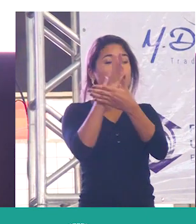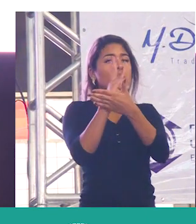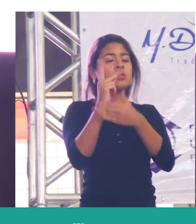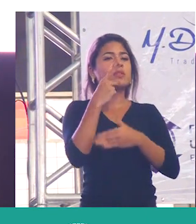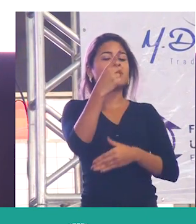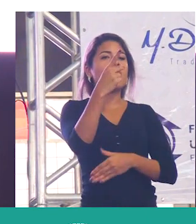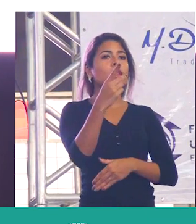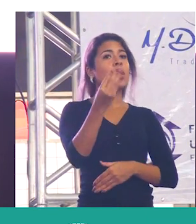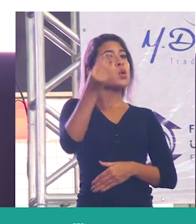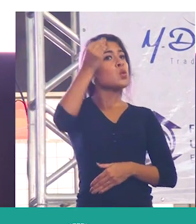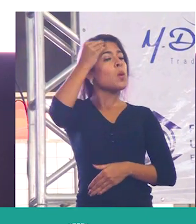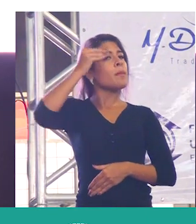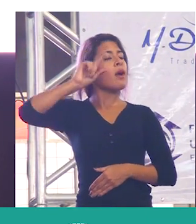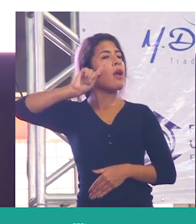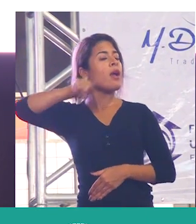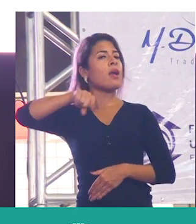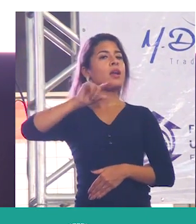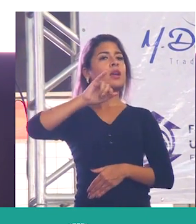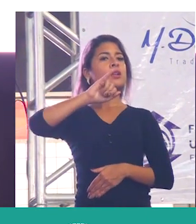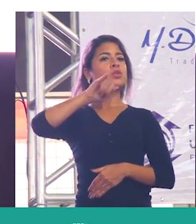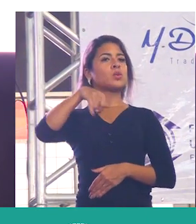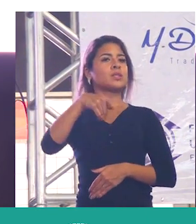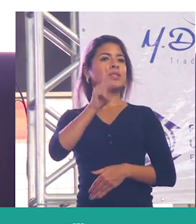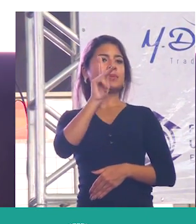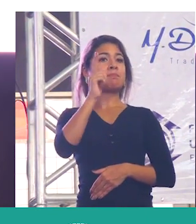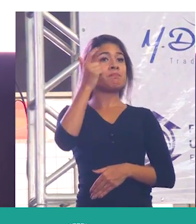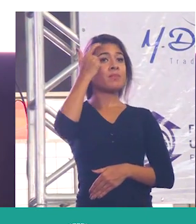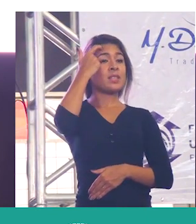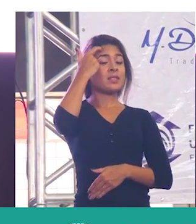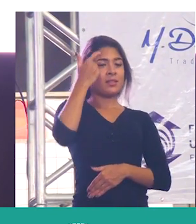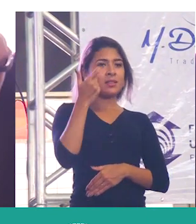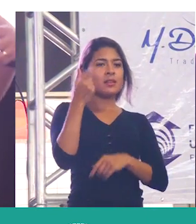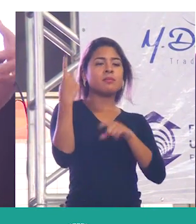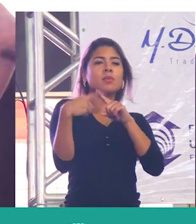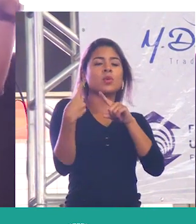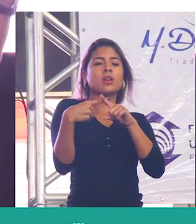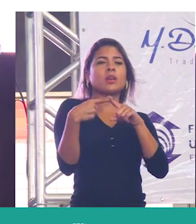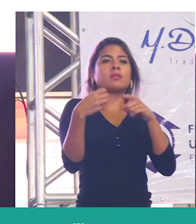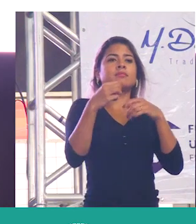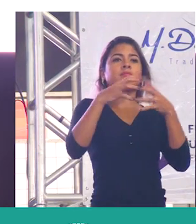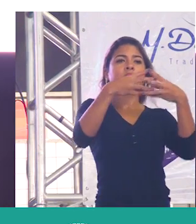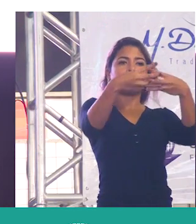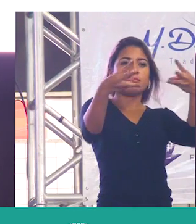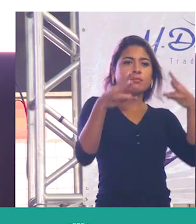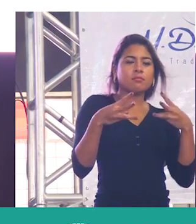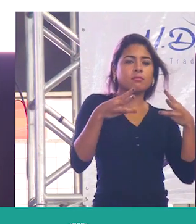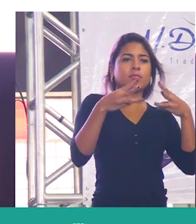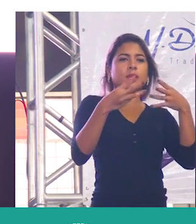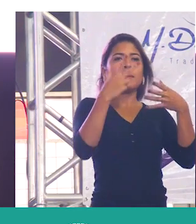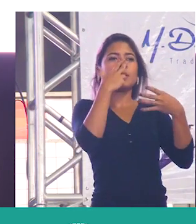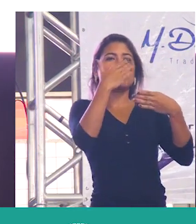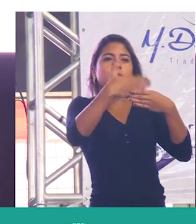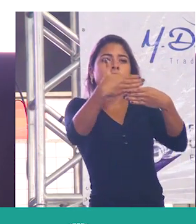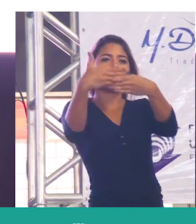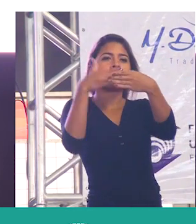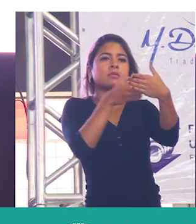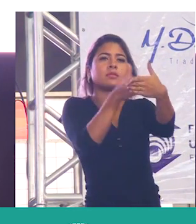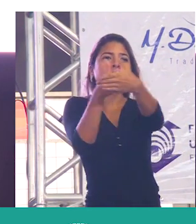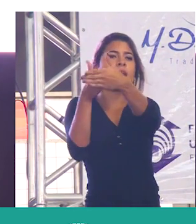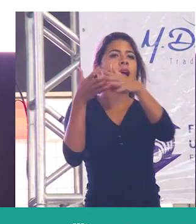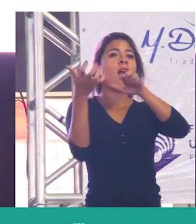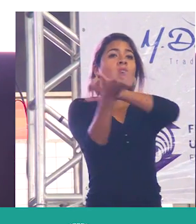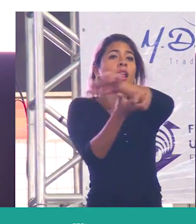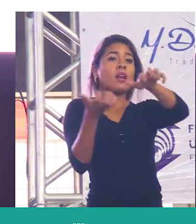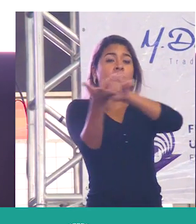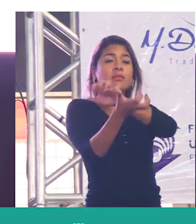do Juscelino, dos caminhoneiros bloquearem as rodovias, de dependermos de